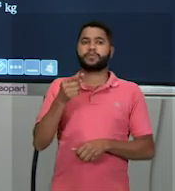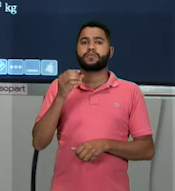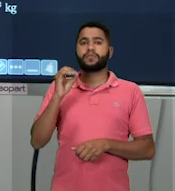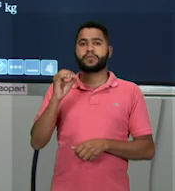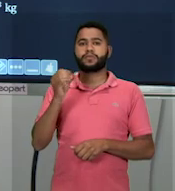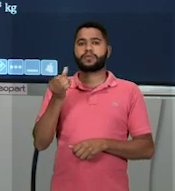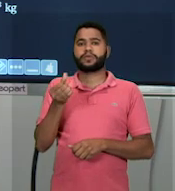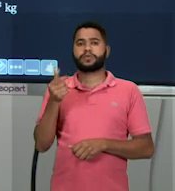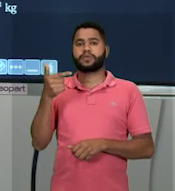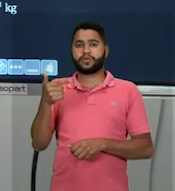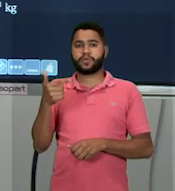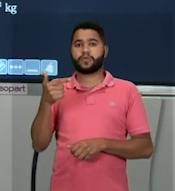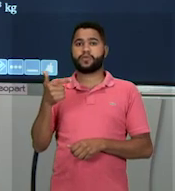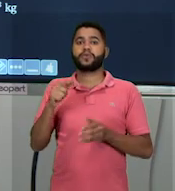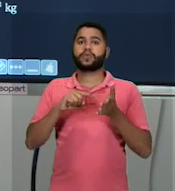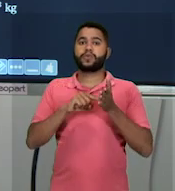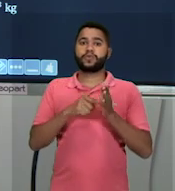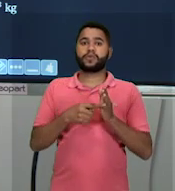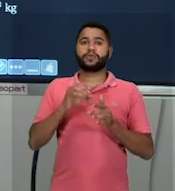0,062 vezes